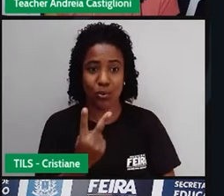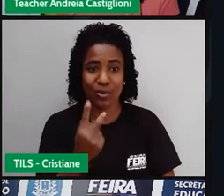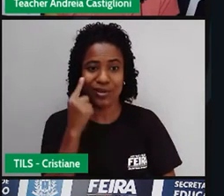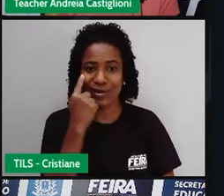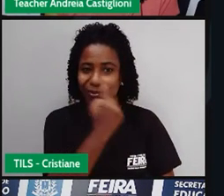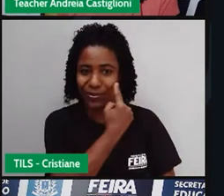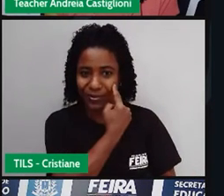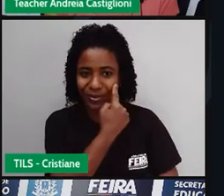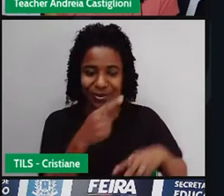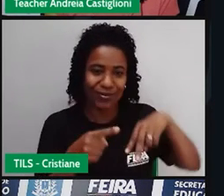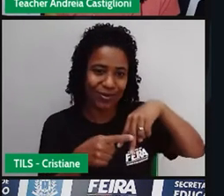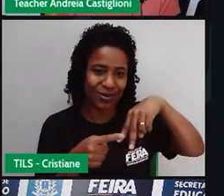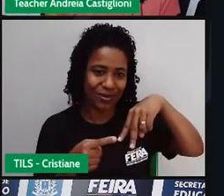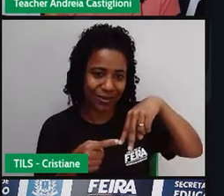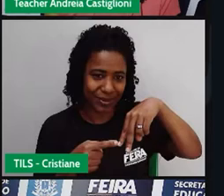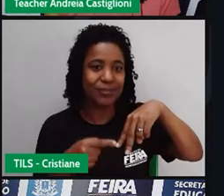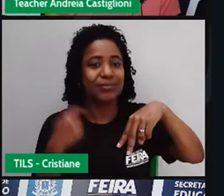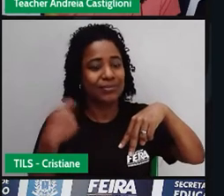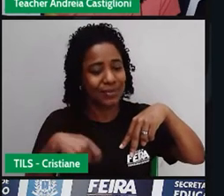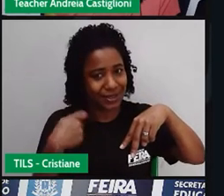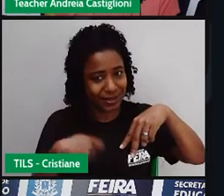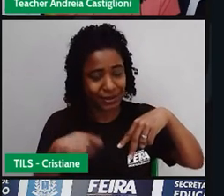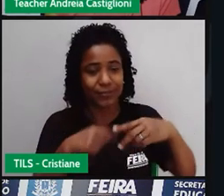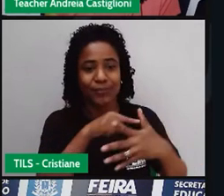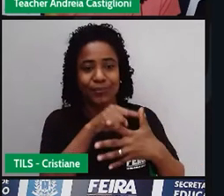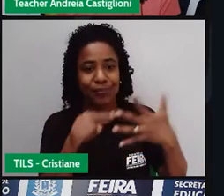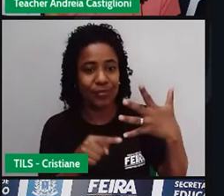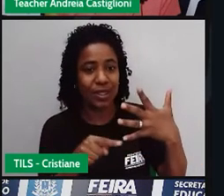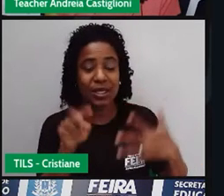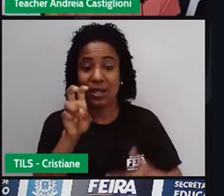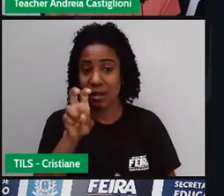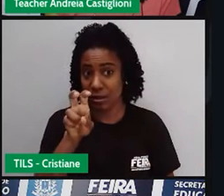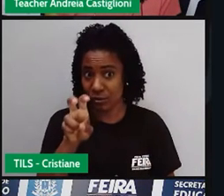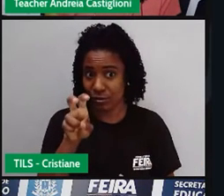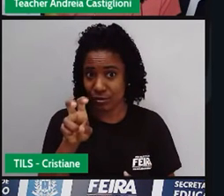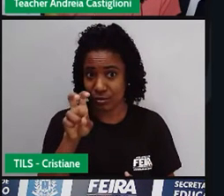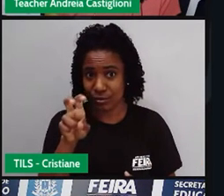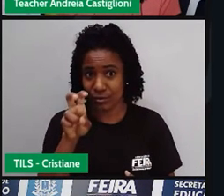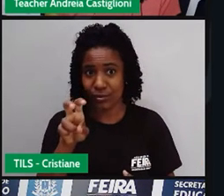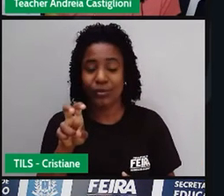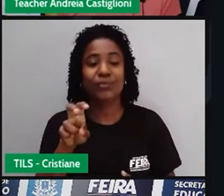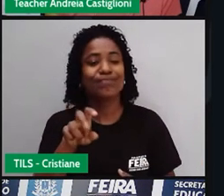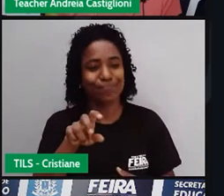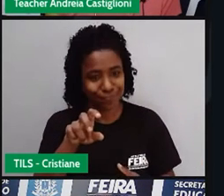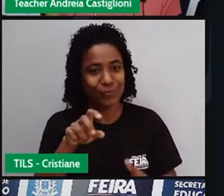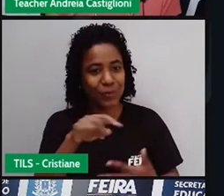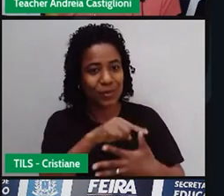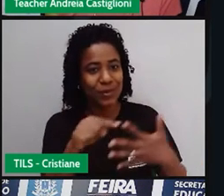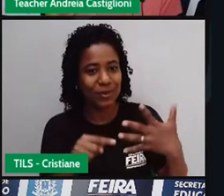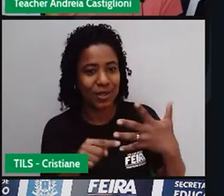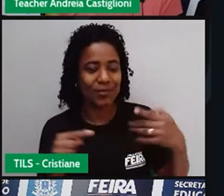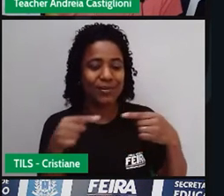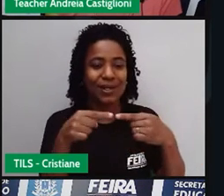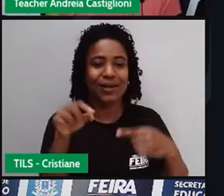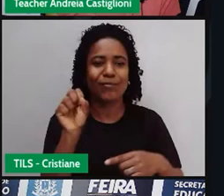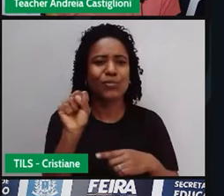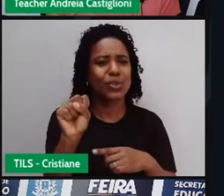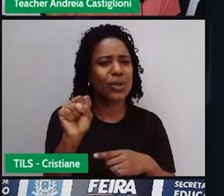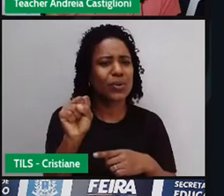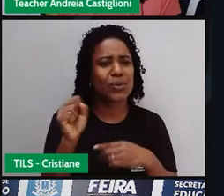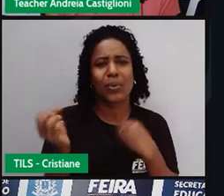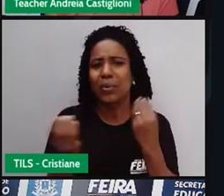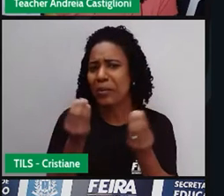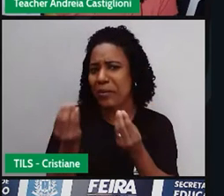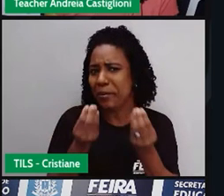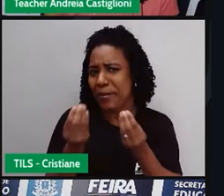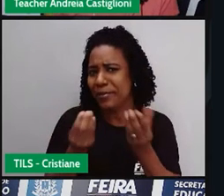Cinco exemplos é de peças de roupas e acessórios que estão no plural pois pro como é que eu faço para